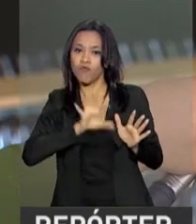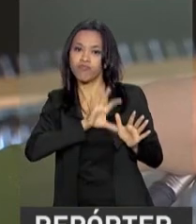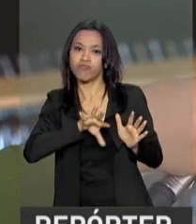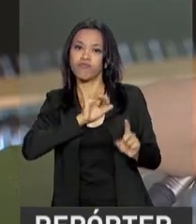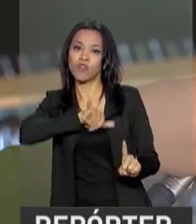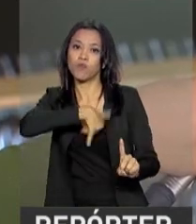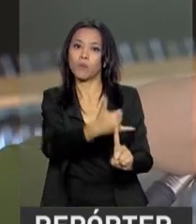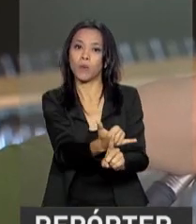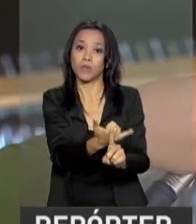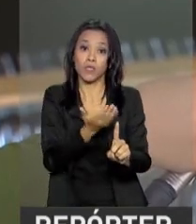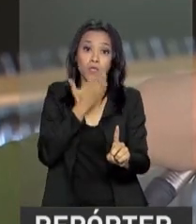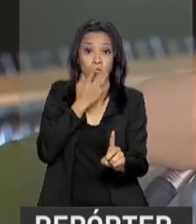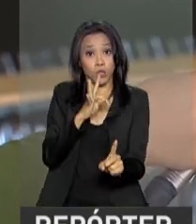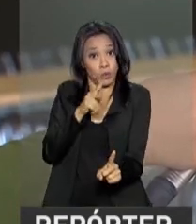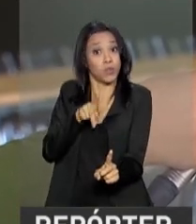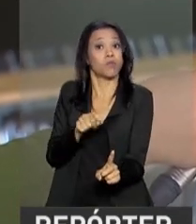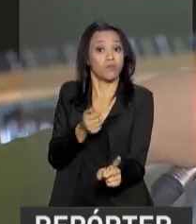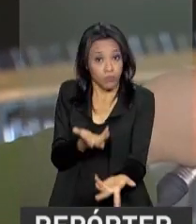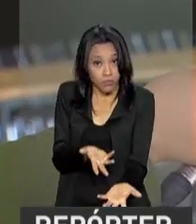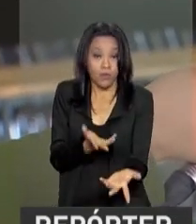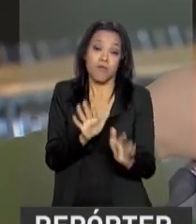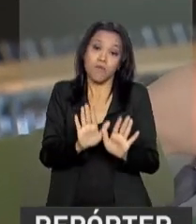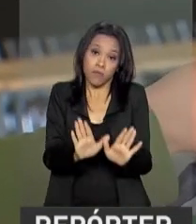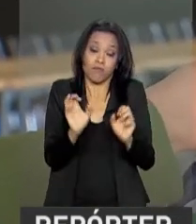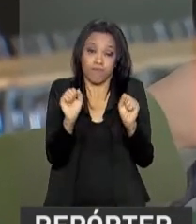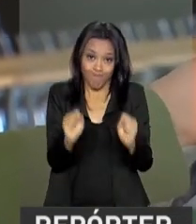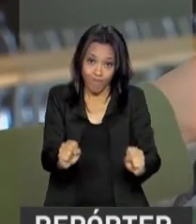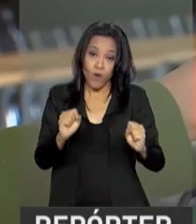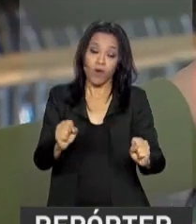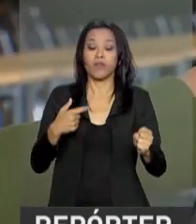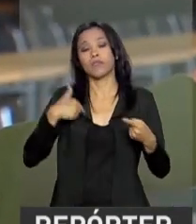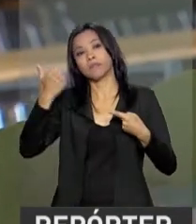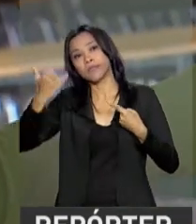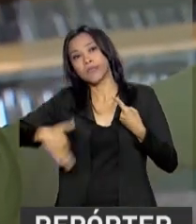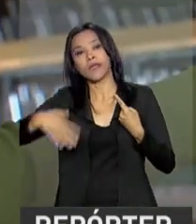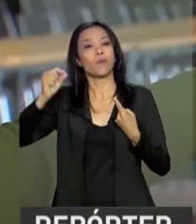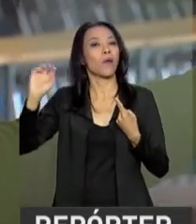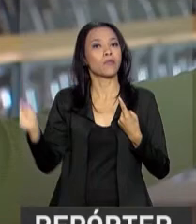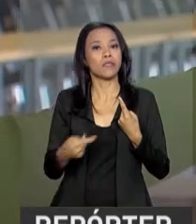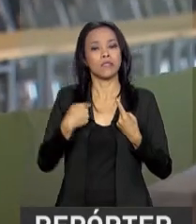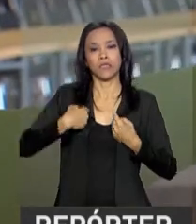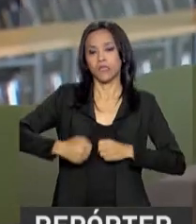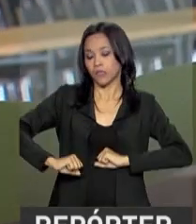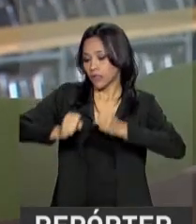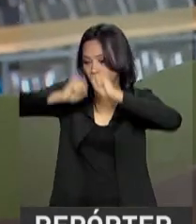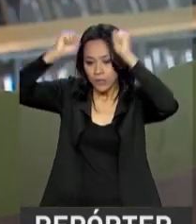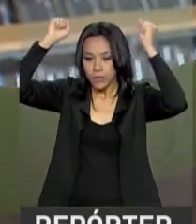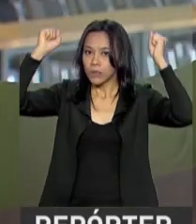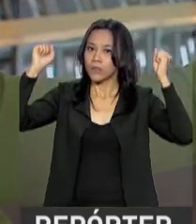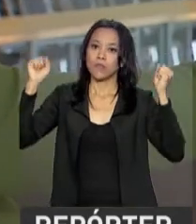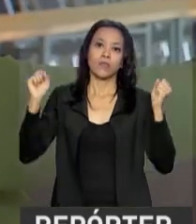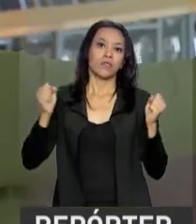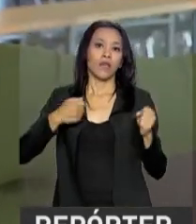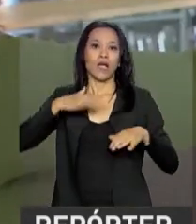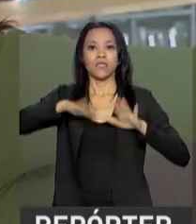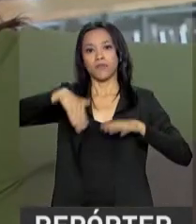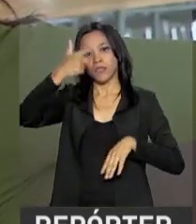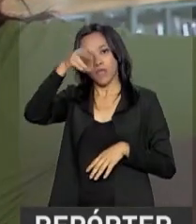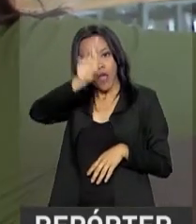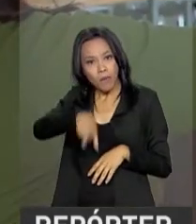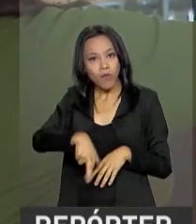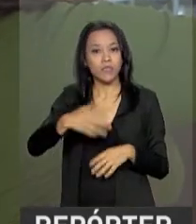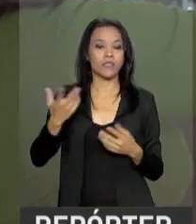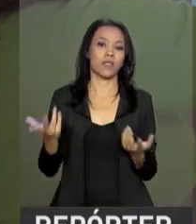E o tipo de bullying, é claro. Mas a gente pode, sim, relatar casos de fadiga, de estresse, que levam, inclusive, à reprovação escolar e, em casos